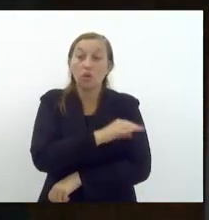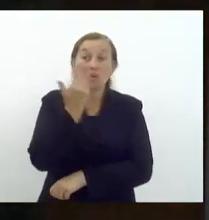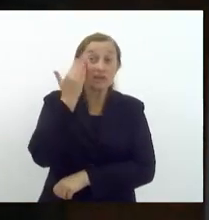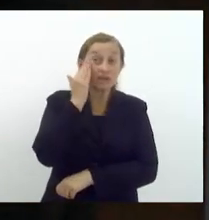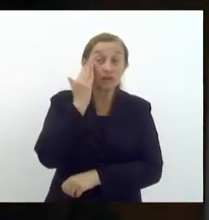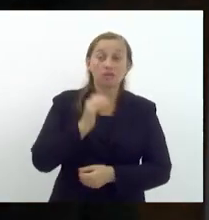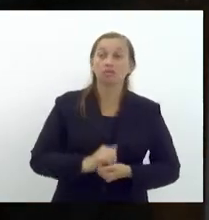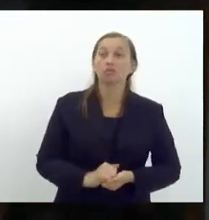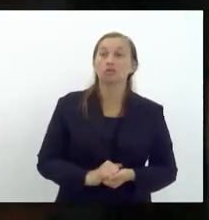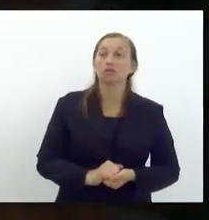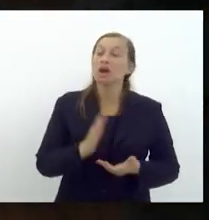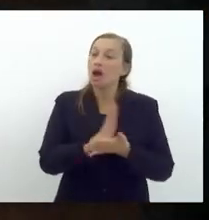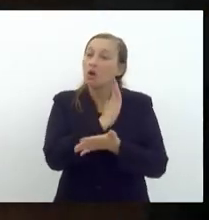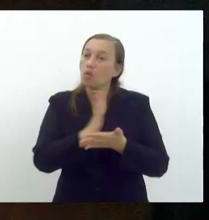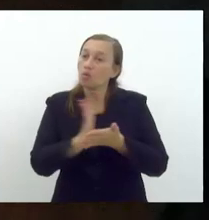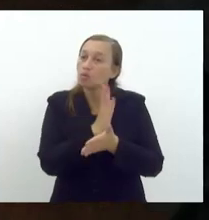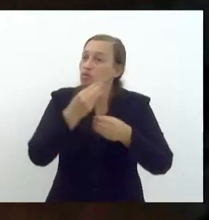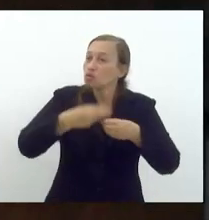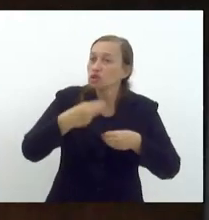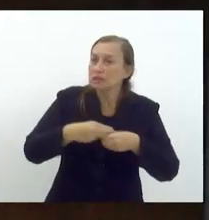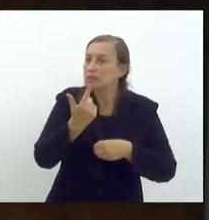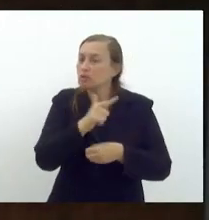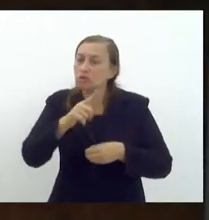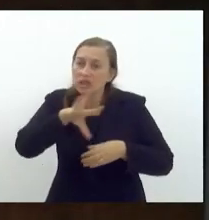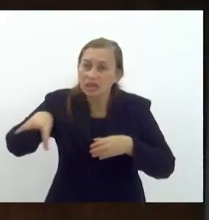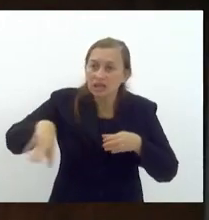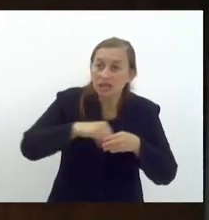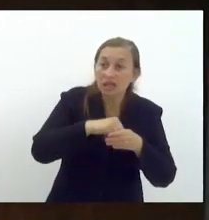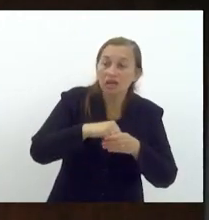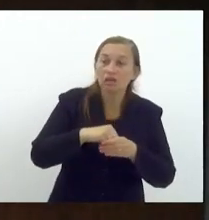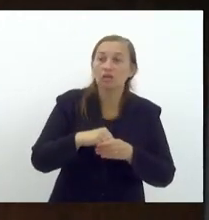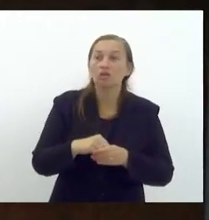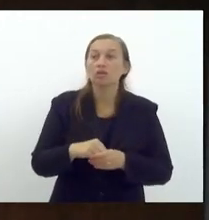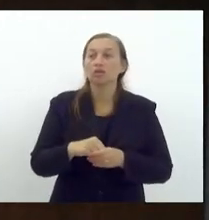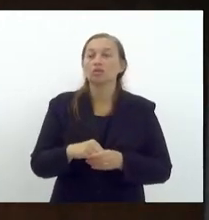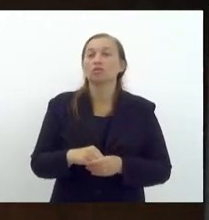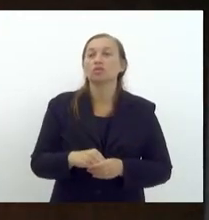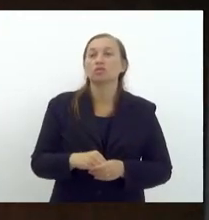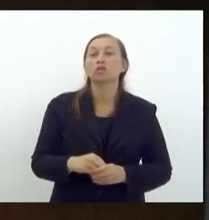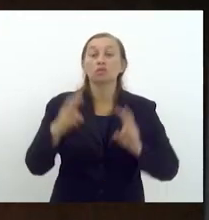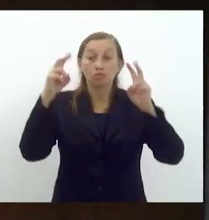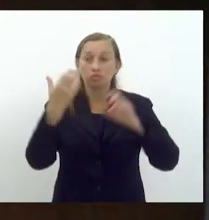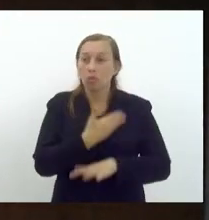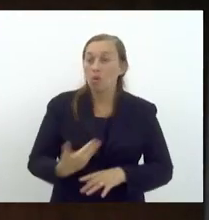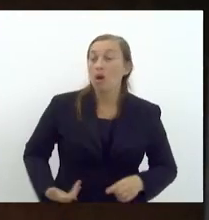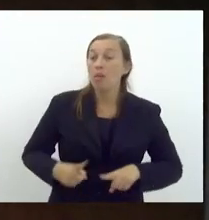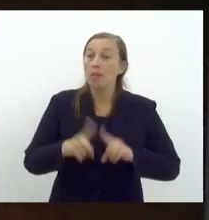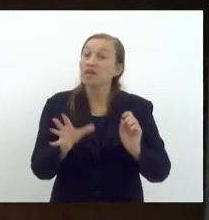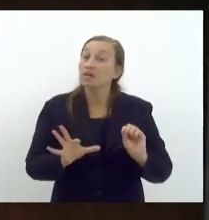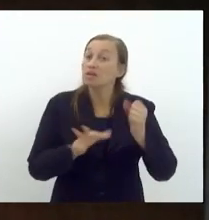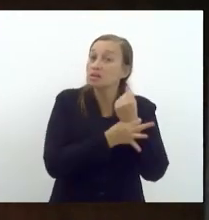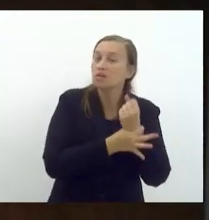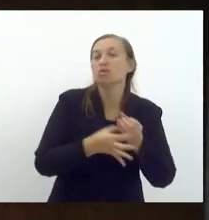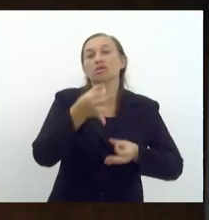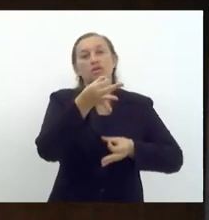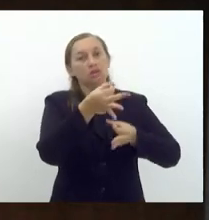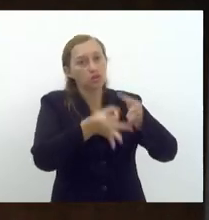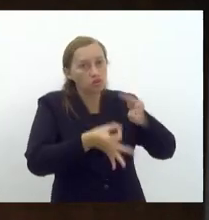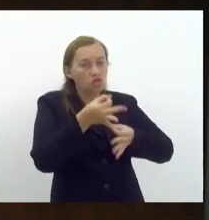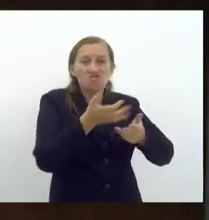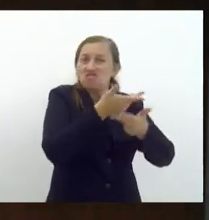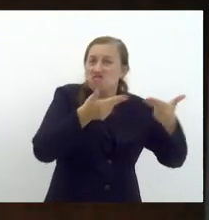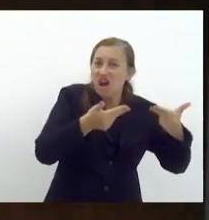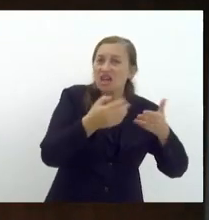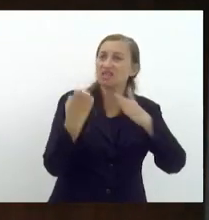que alguns municípios não tenham entrado na matéria do governo Mas essa é uma questão de segurança jurídica várias